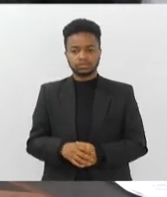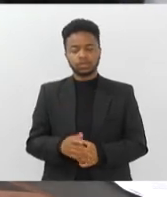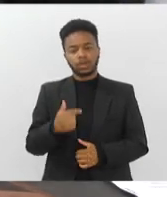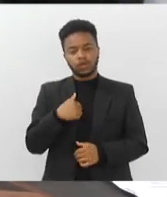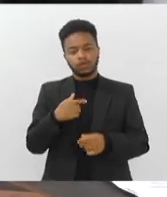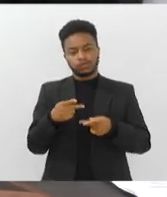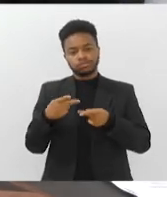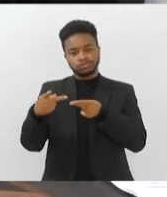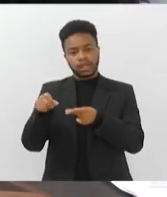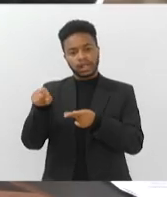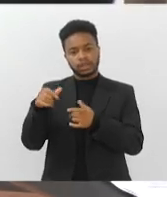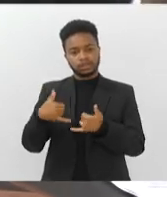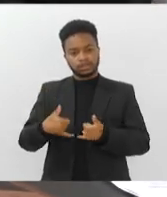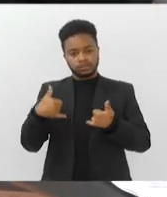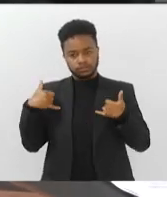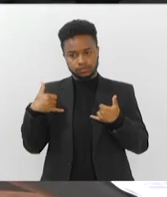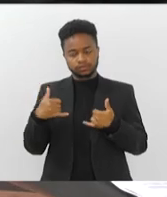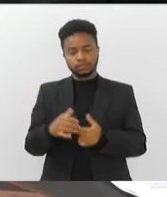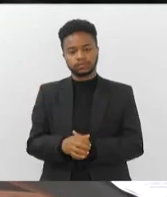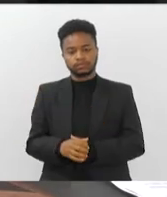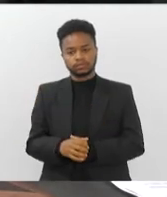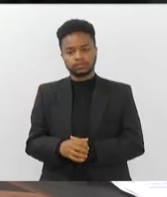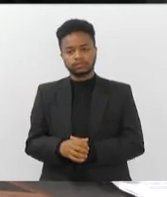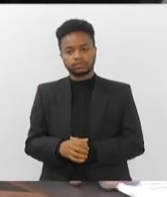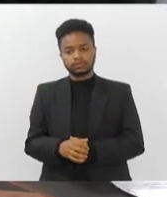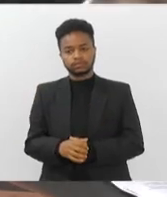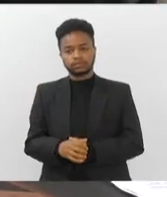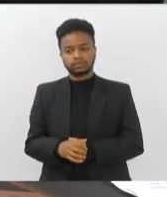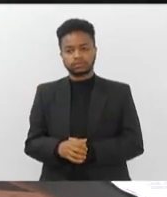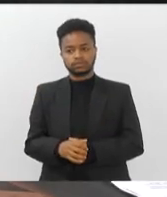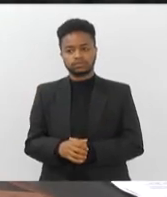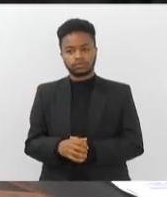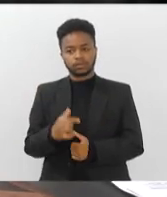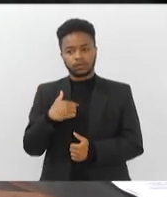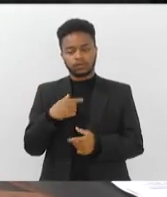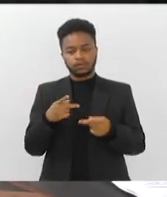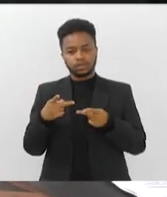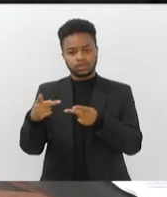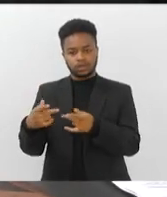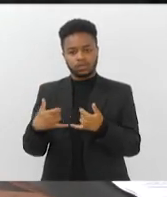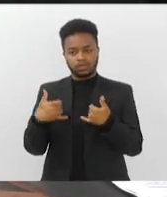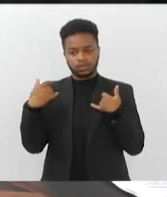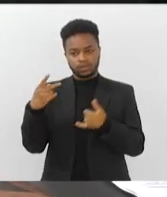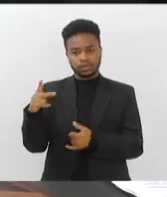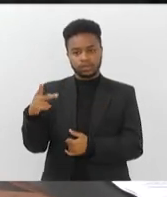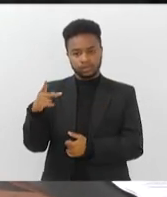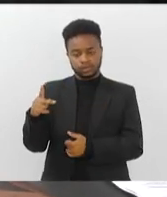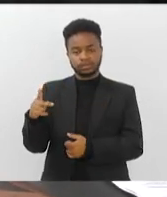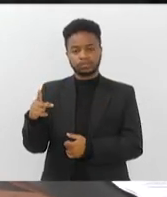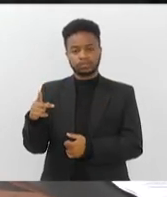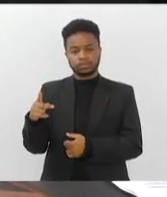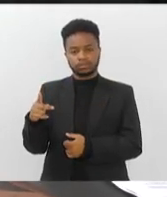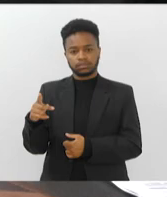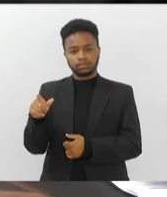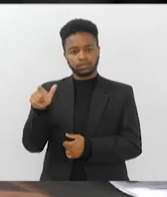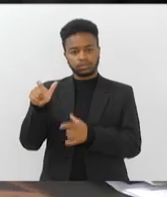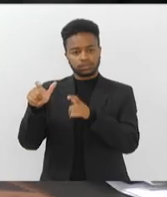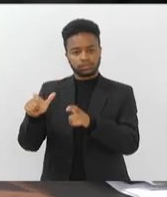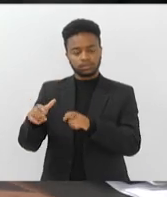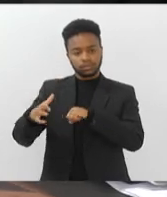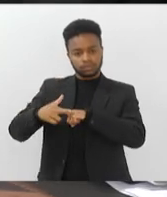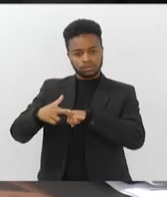dele, deputado Fred Pacheco, eu tive no aniversário do padre Bruno, lá no lote 15, entre Belfor Roxo